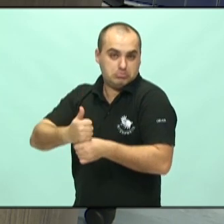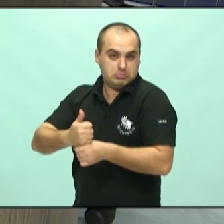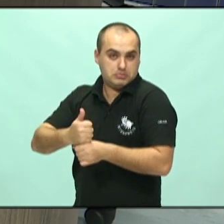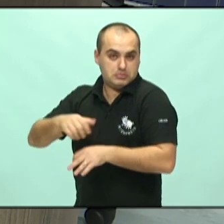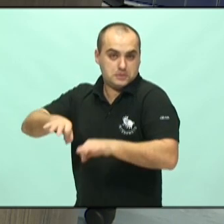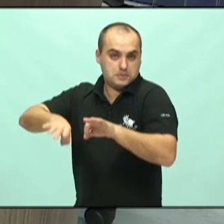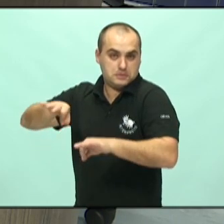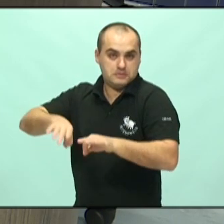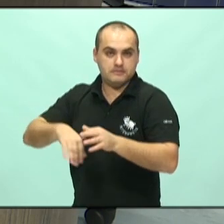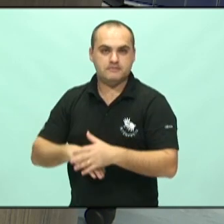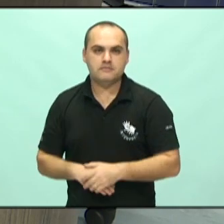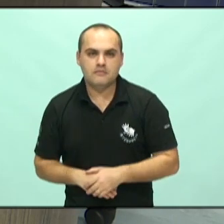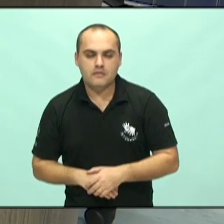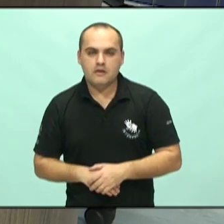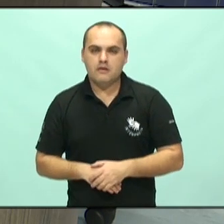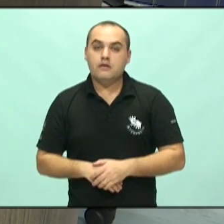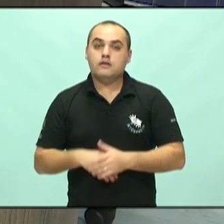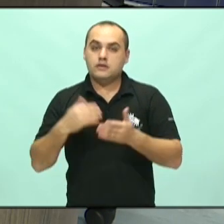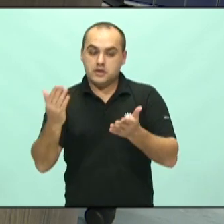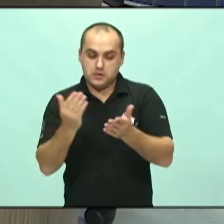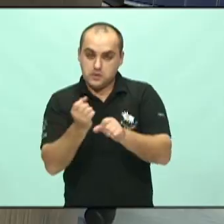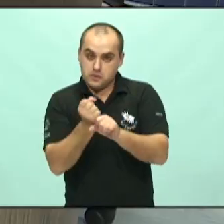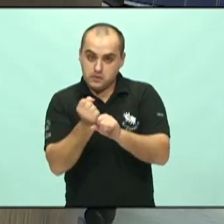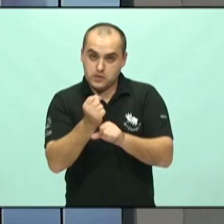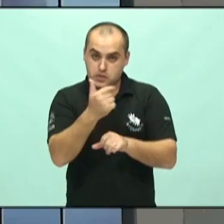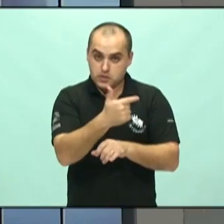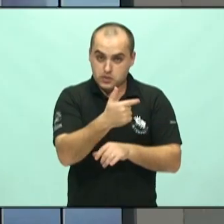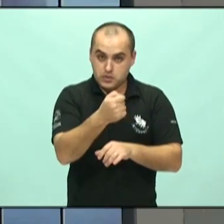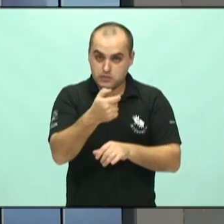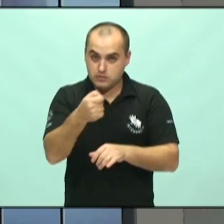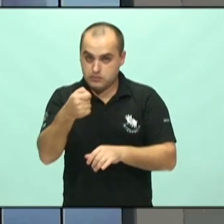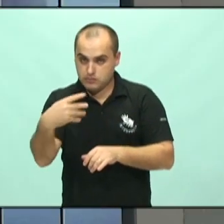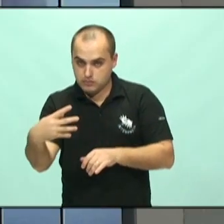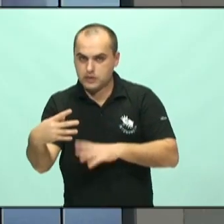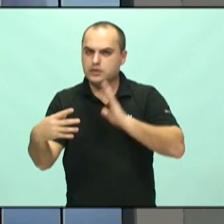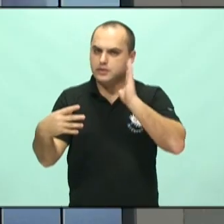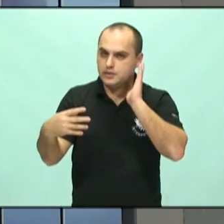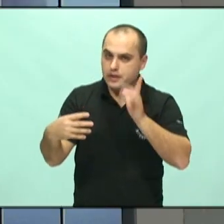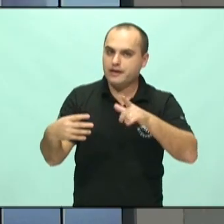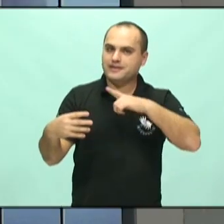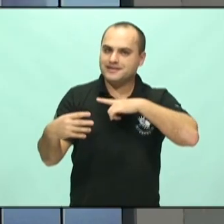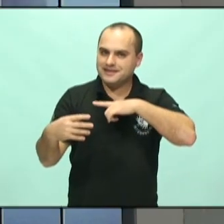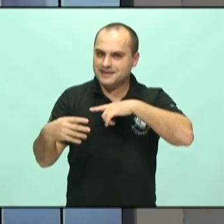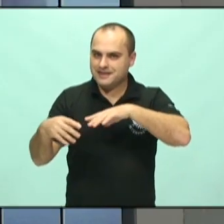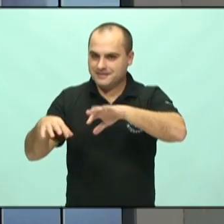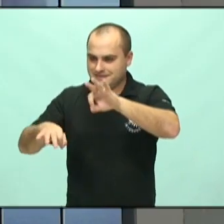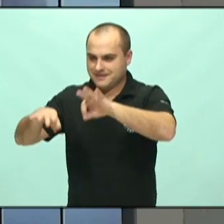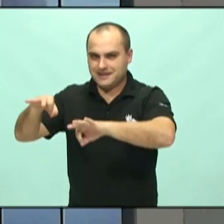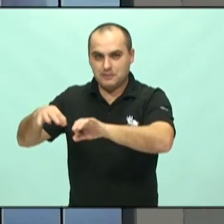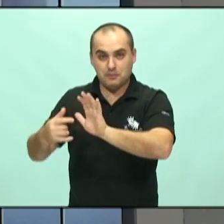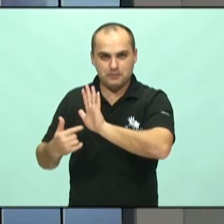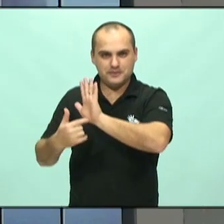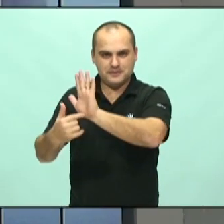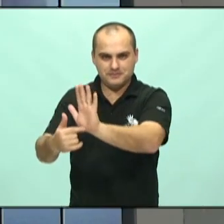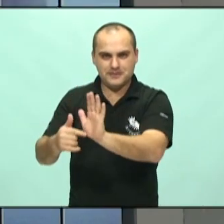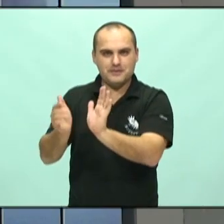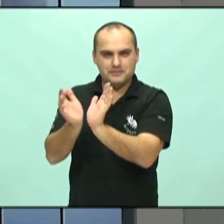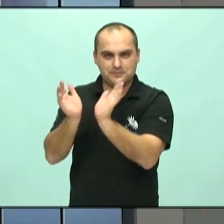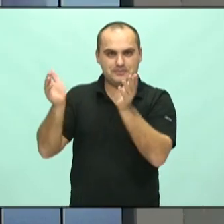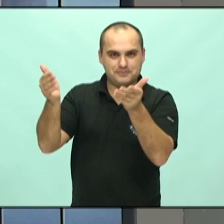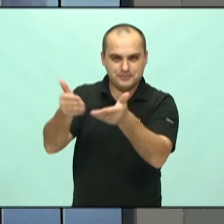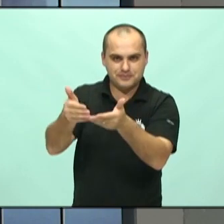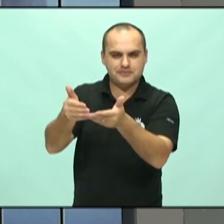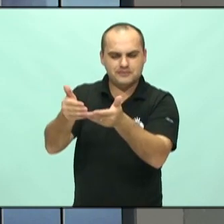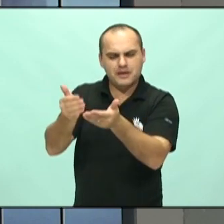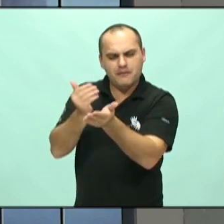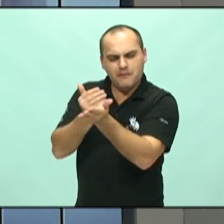gente construiu o Porto Cênico em 2004, a gente já tinha o Teatro Municipal, ele estava inaugurando,